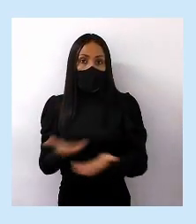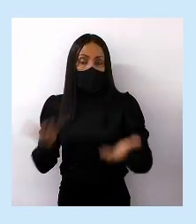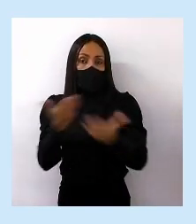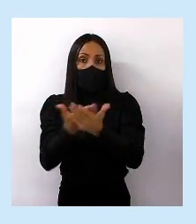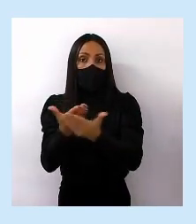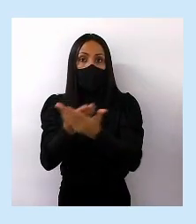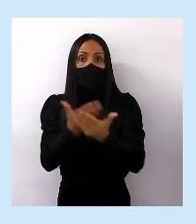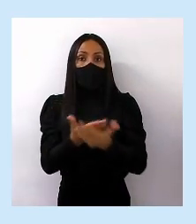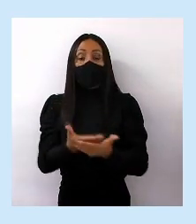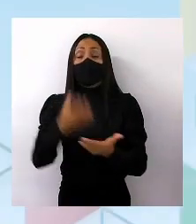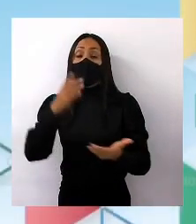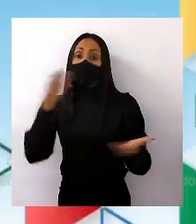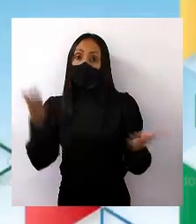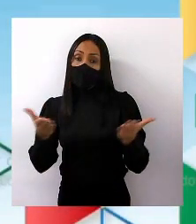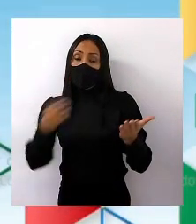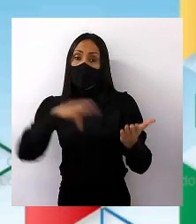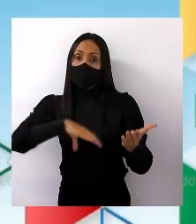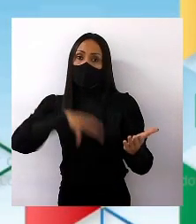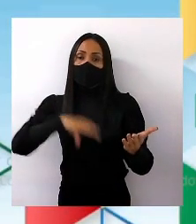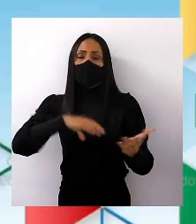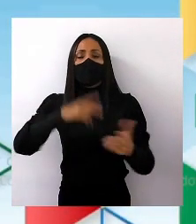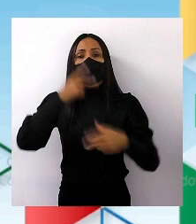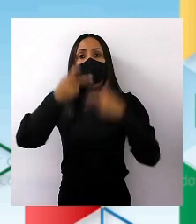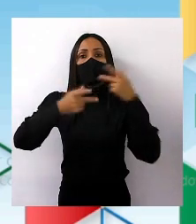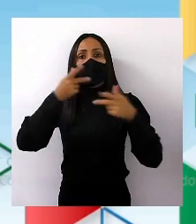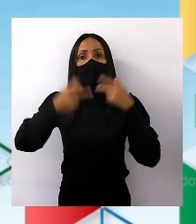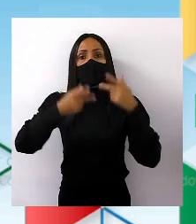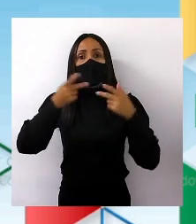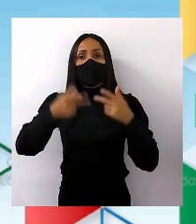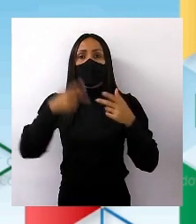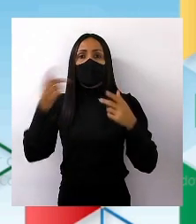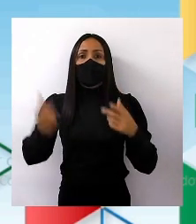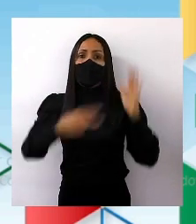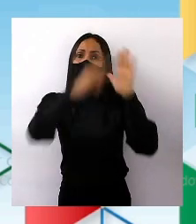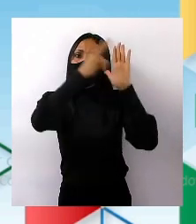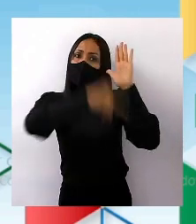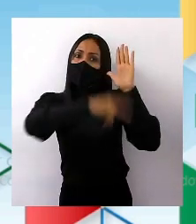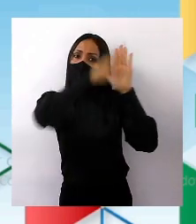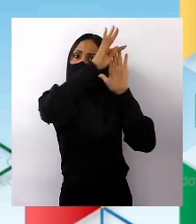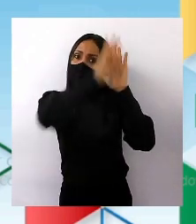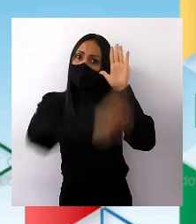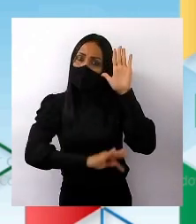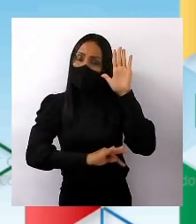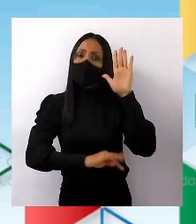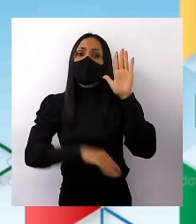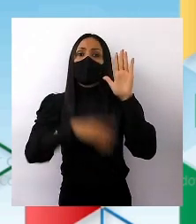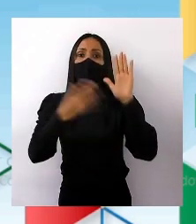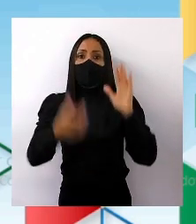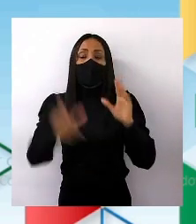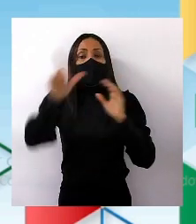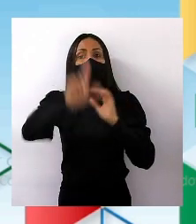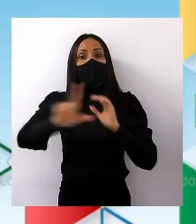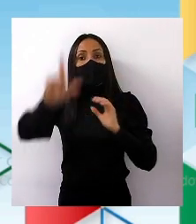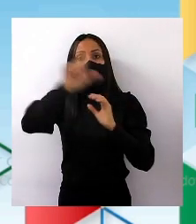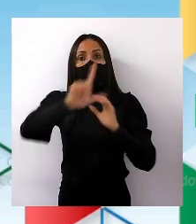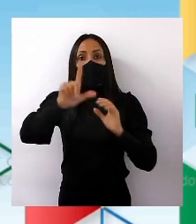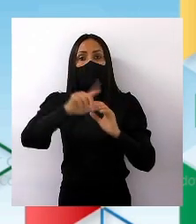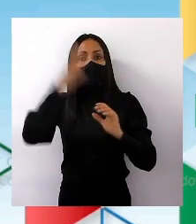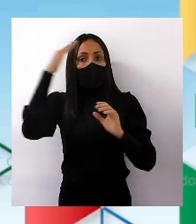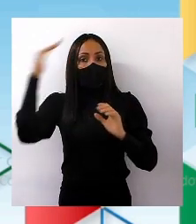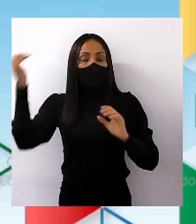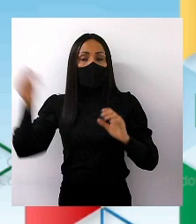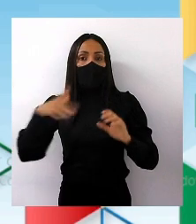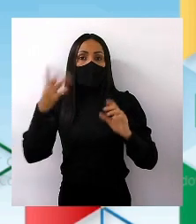aula é de língua portuguesa e vamos falar sobre a leitura de textos artísticos e literários e também